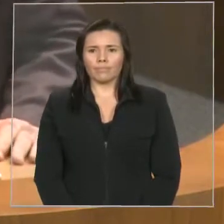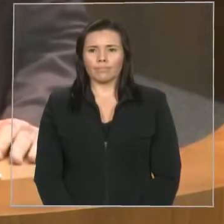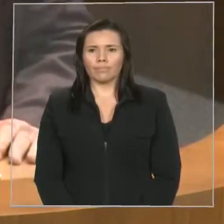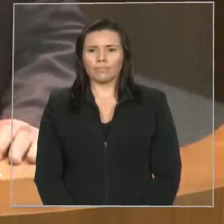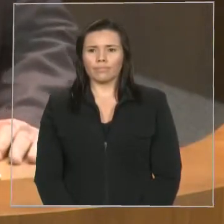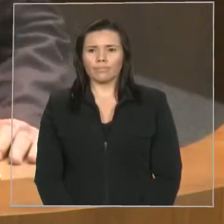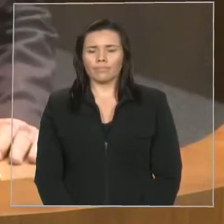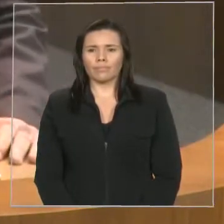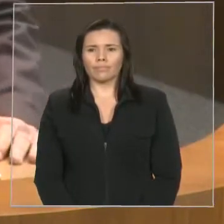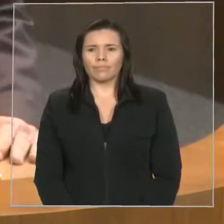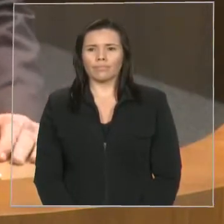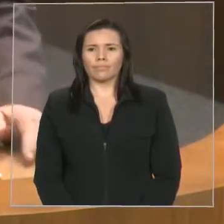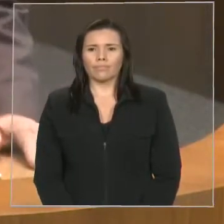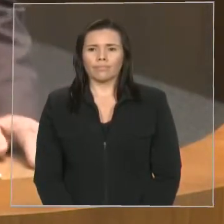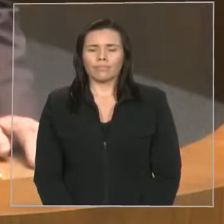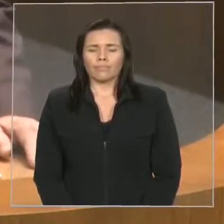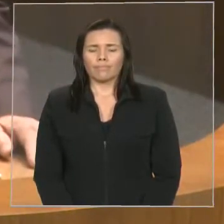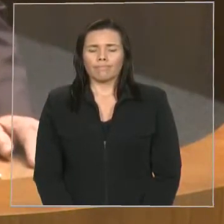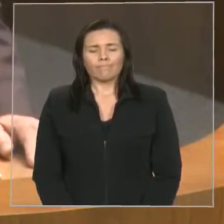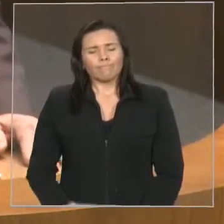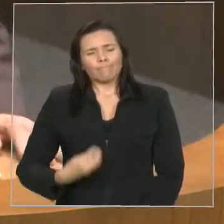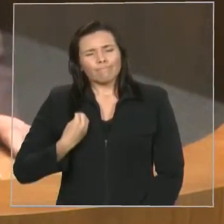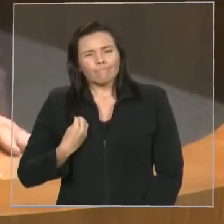na vida, senhor presidente,